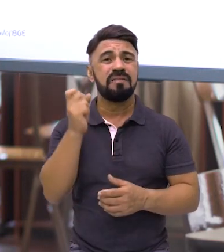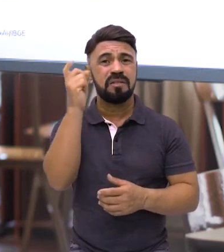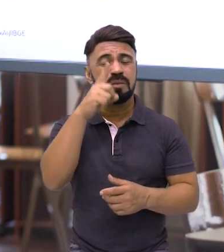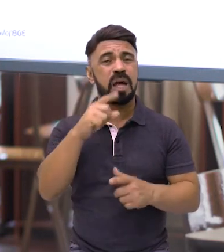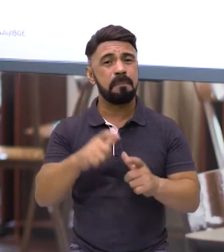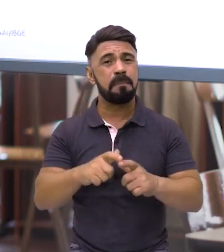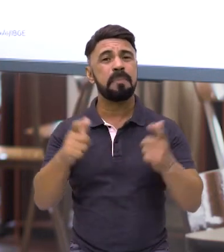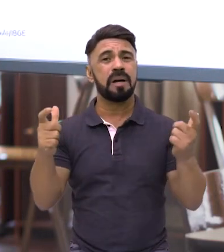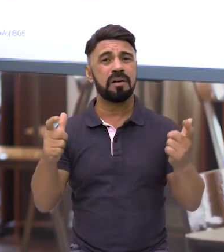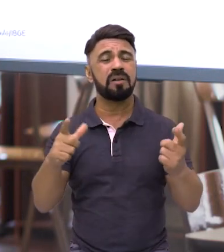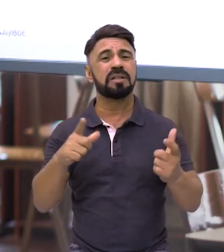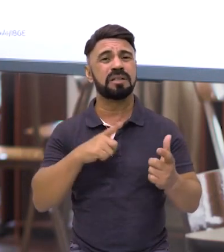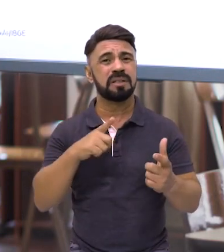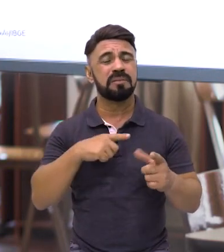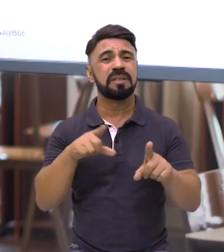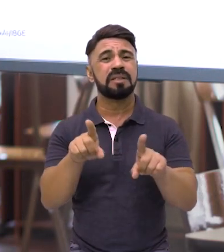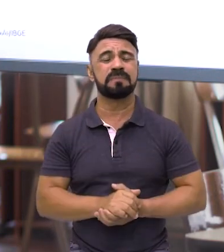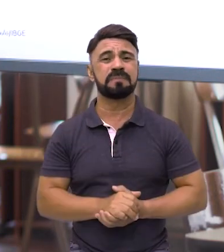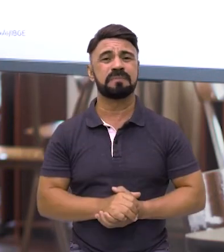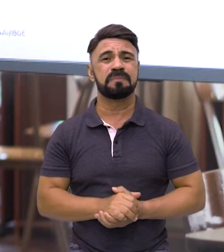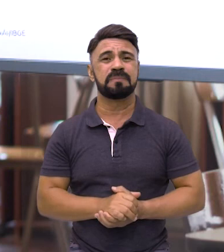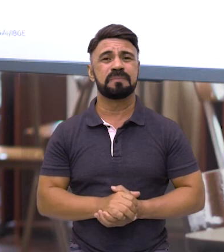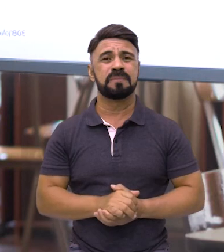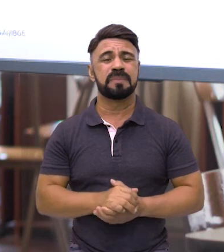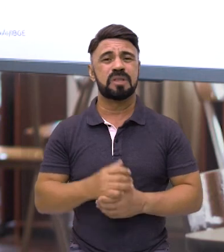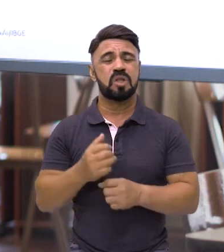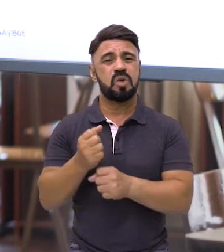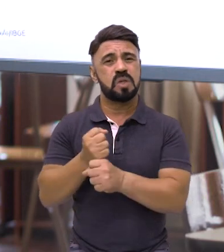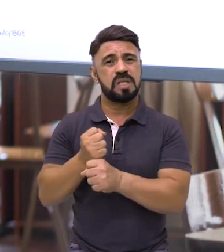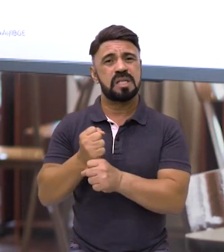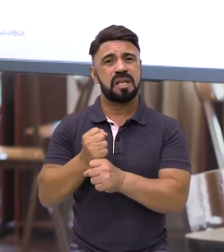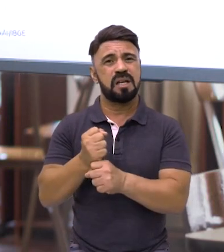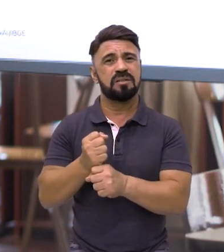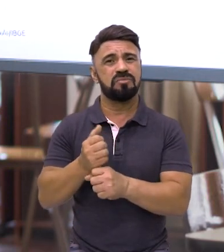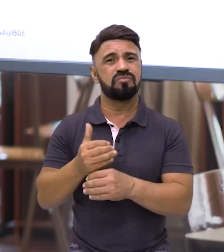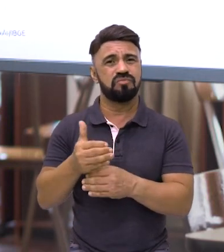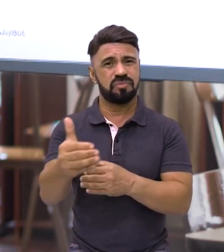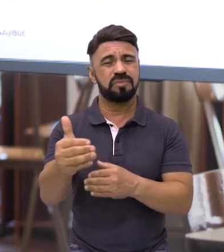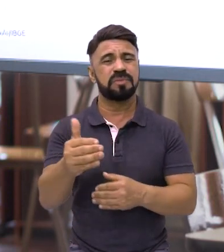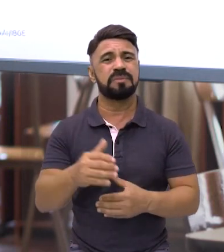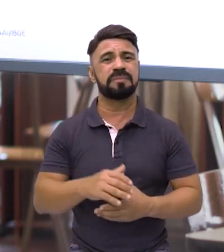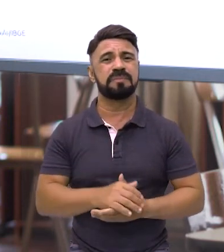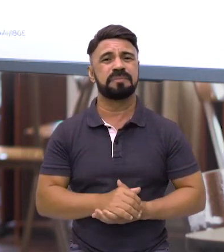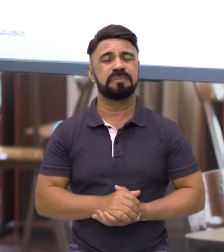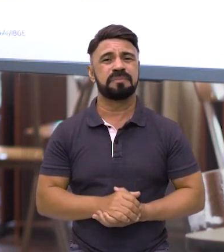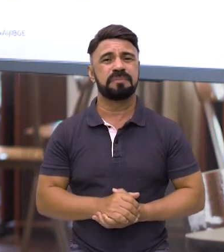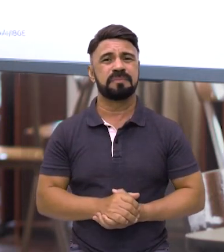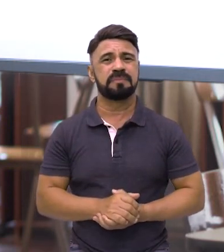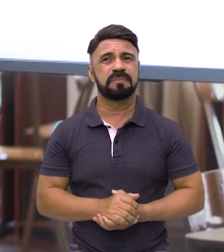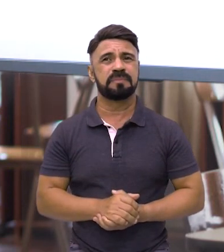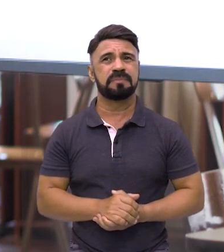elas também vão acarretar nos anos de vida dessa população.